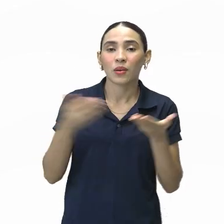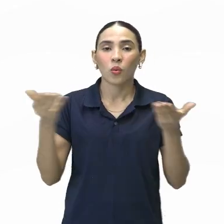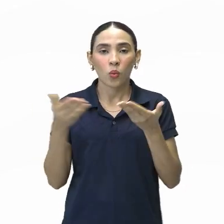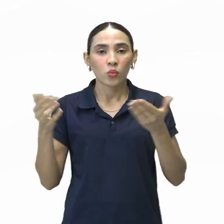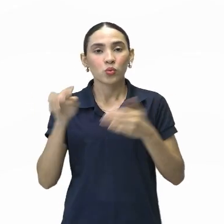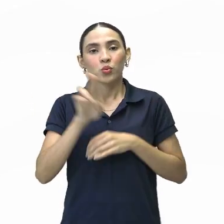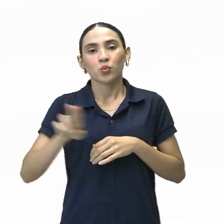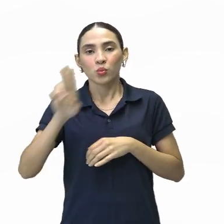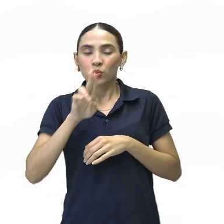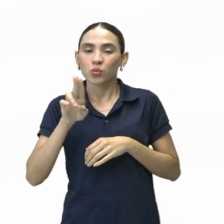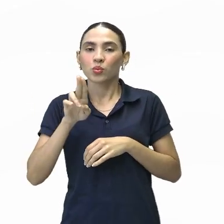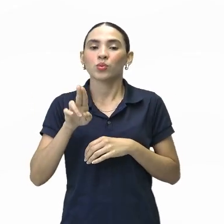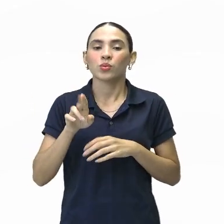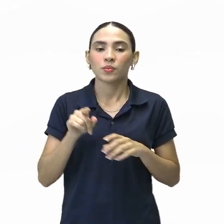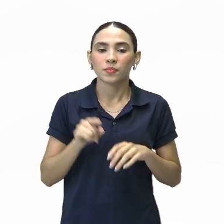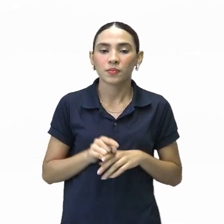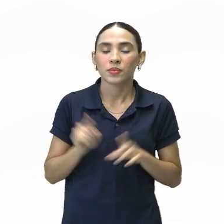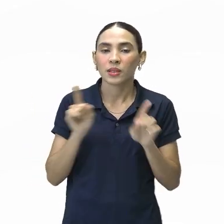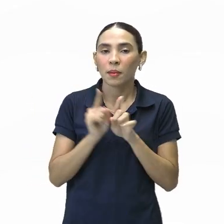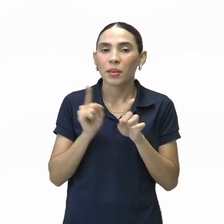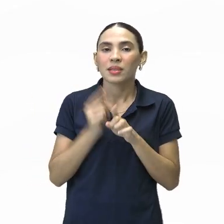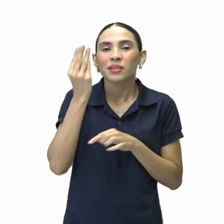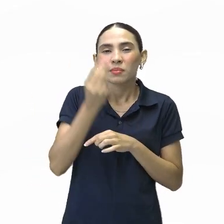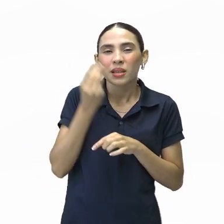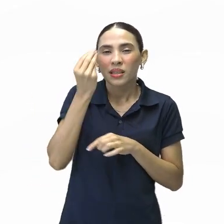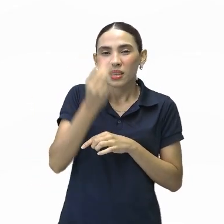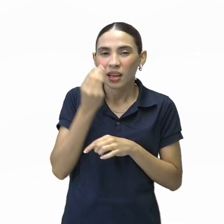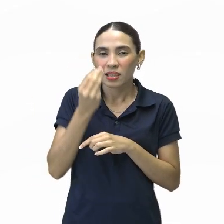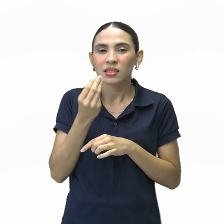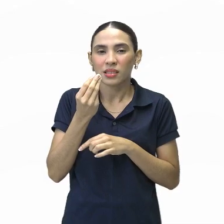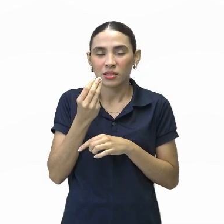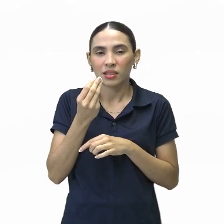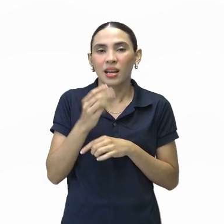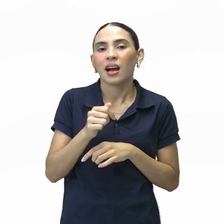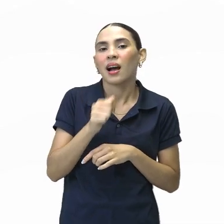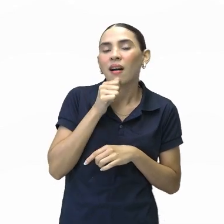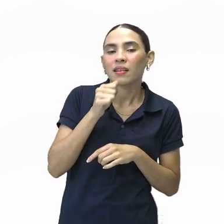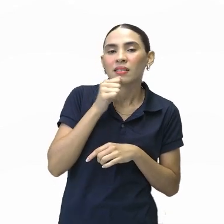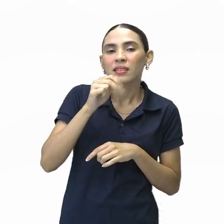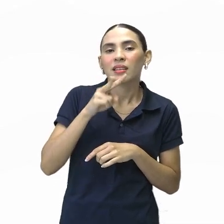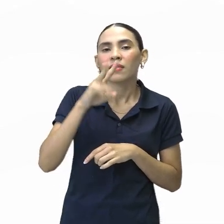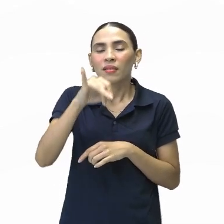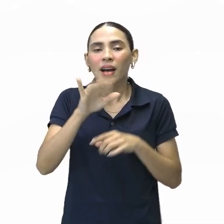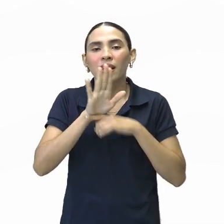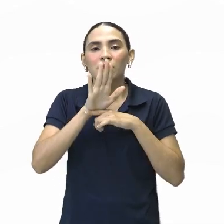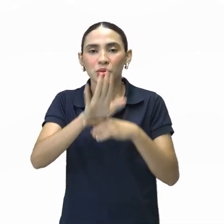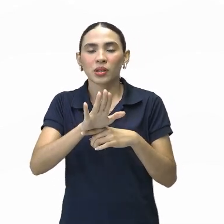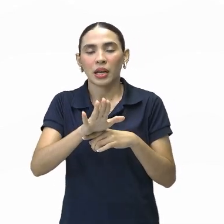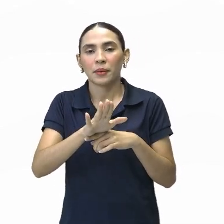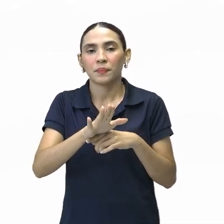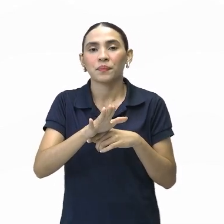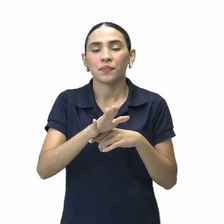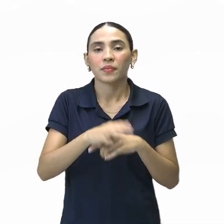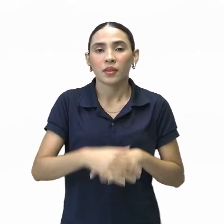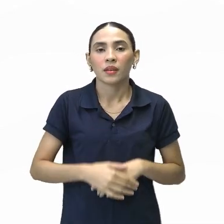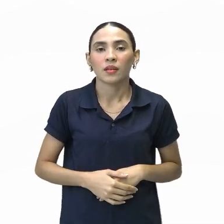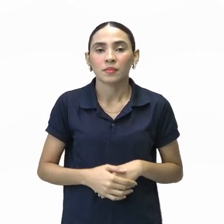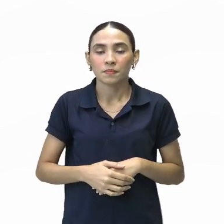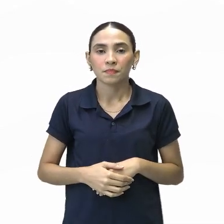essas aplicações e esses experimentos empíricos ainda vão corroborar com